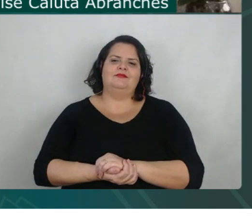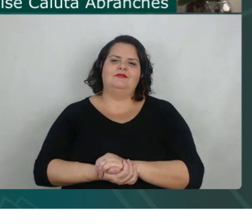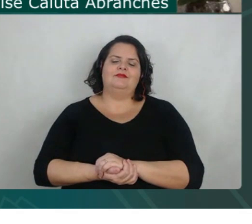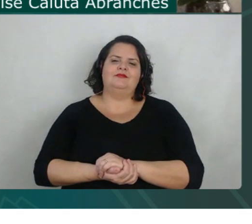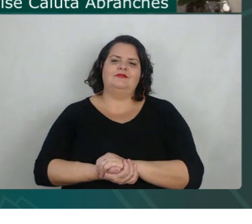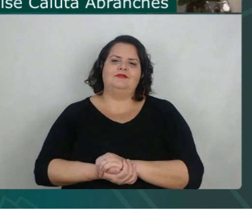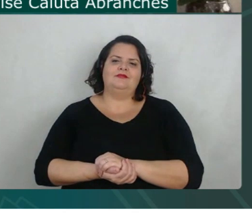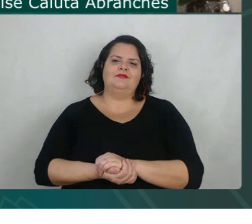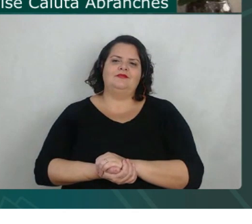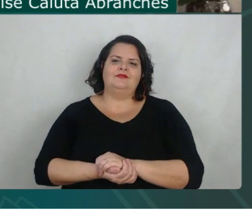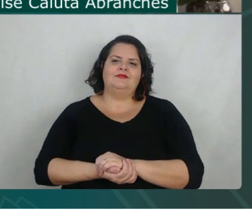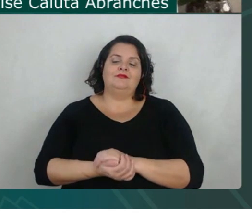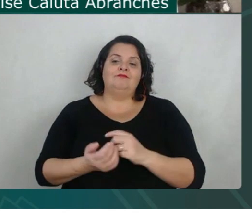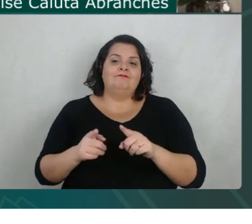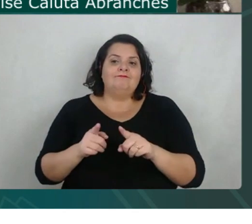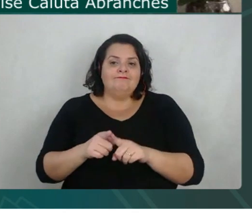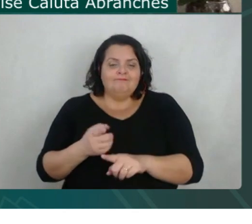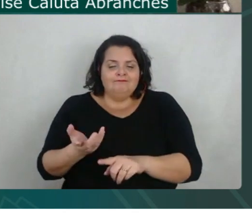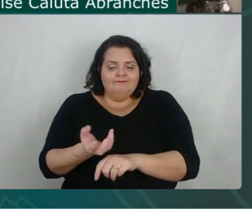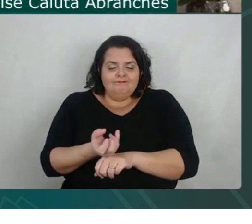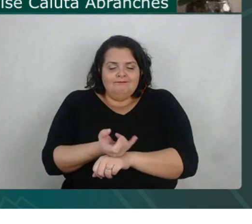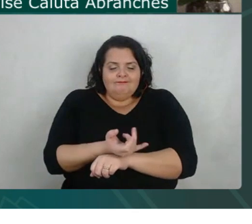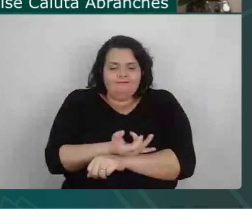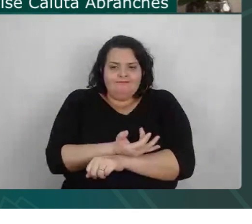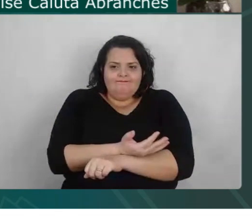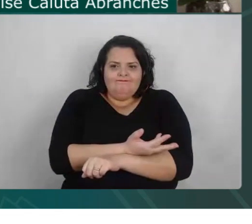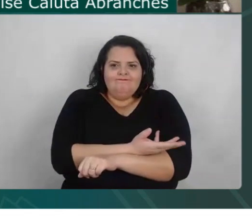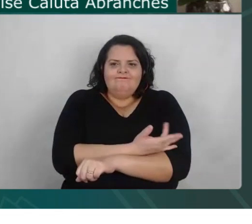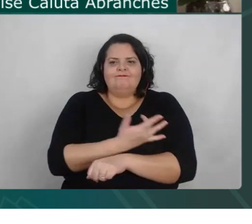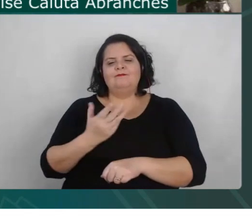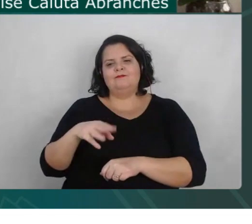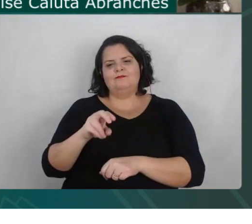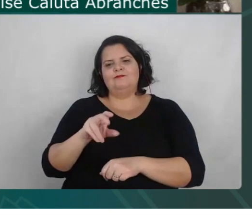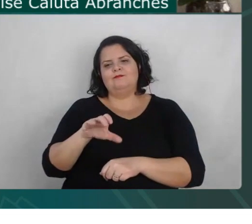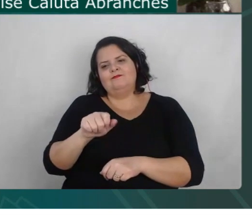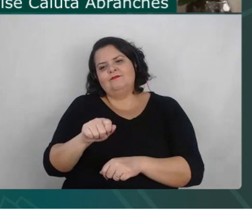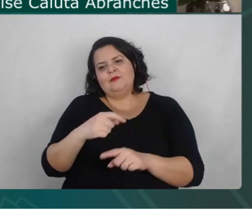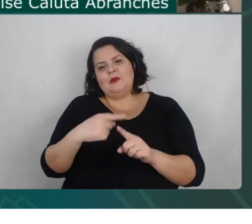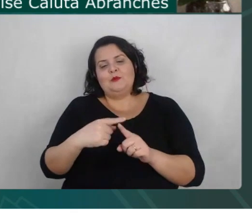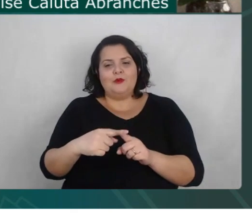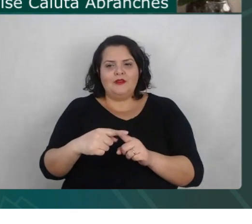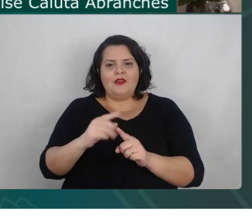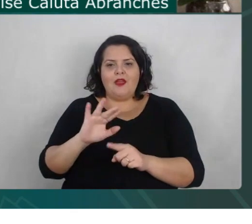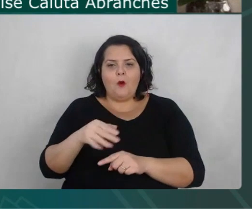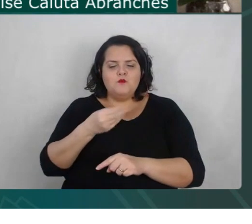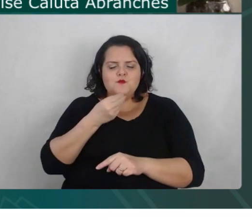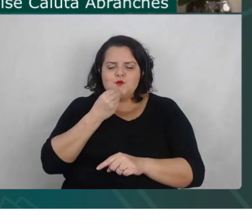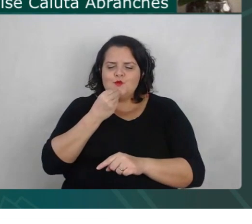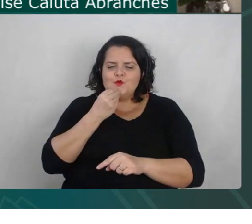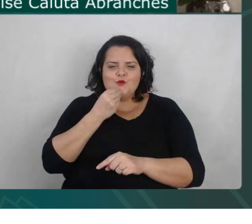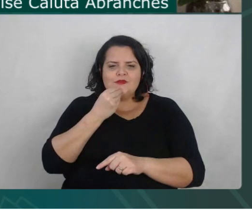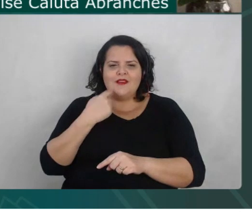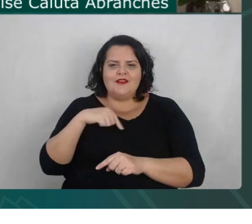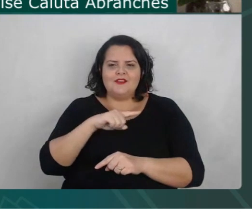Eu fico também emocionada, Mônica, porque poder ter esse privilégio de compartilhar